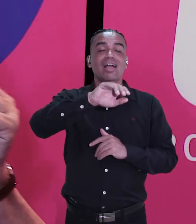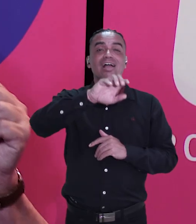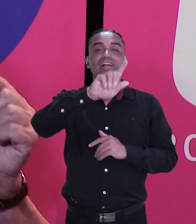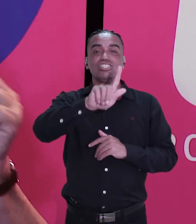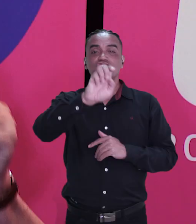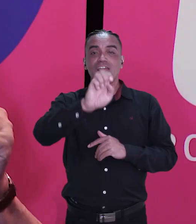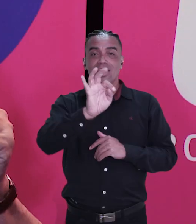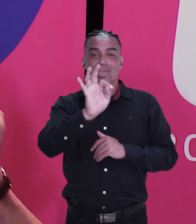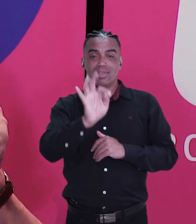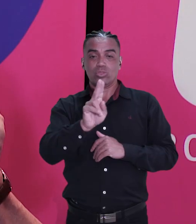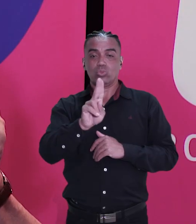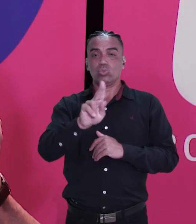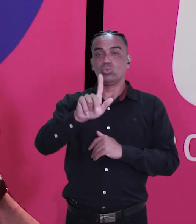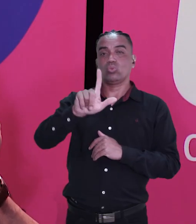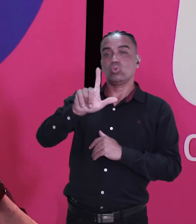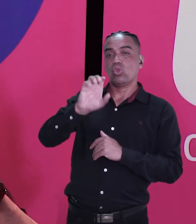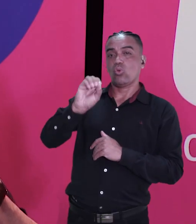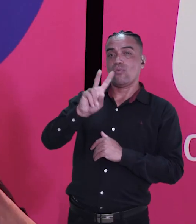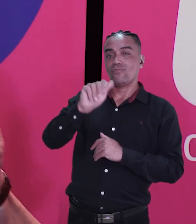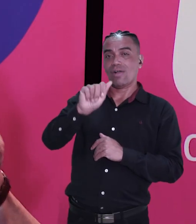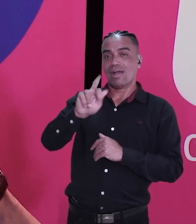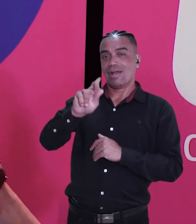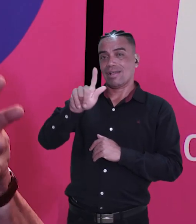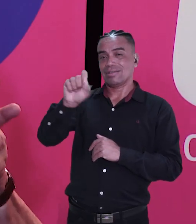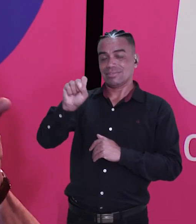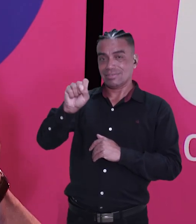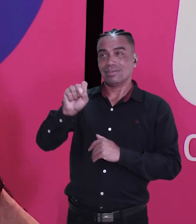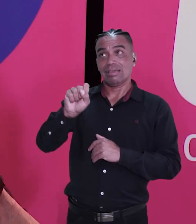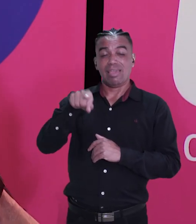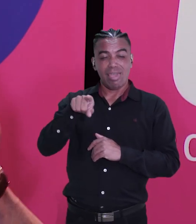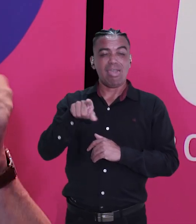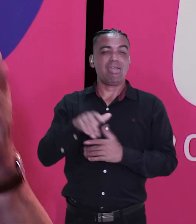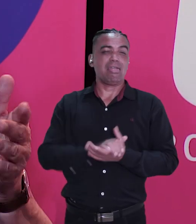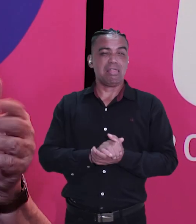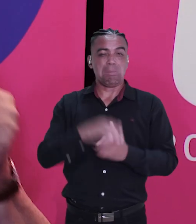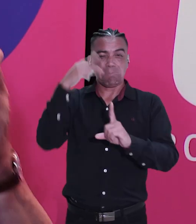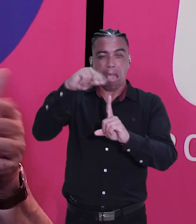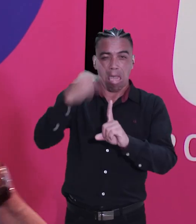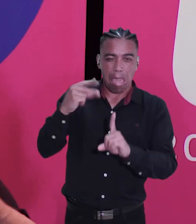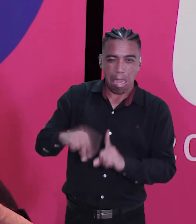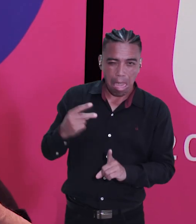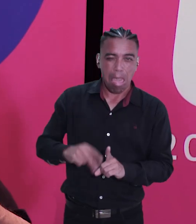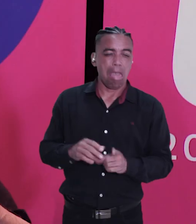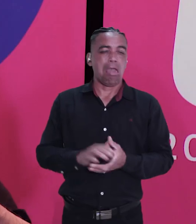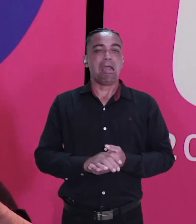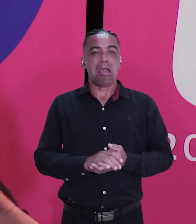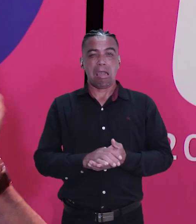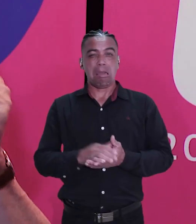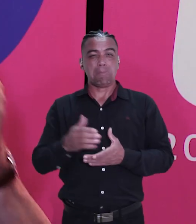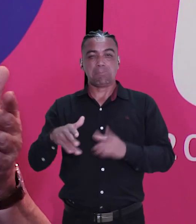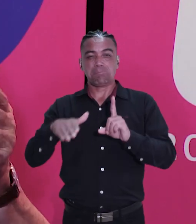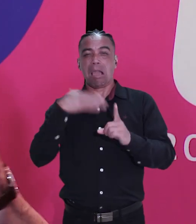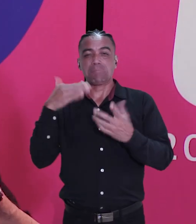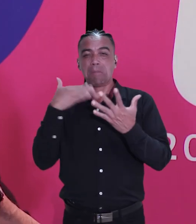né? Getúlio Vargas foi um ditador cruel, sabe? Uma coisa horrenda, ele foi o Médici da época dele, torturador, assassino, etc.,